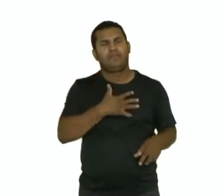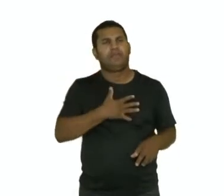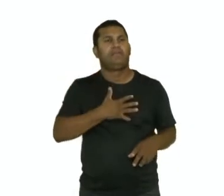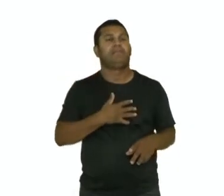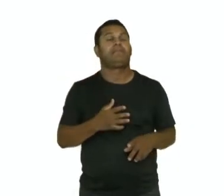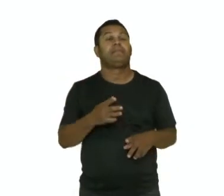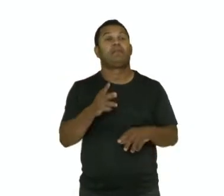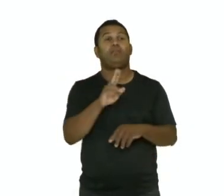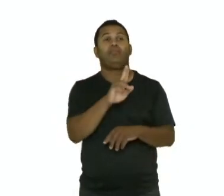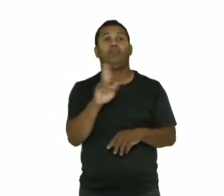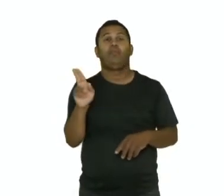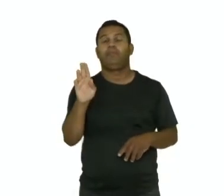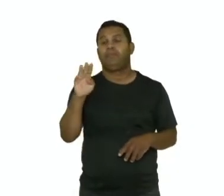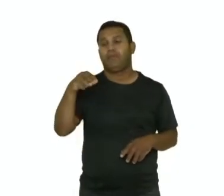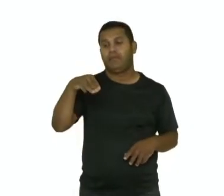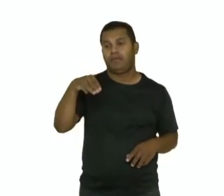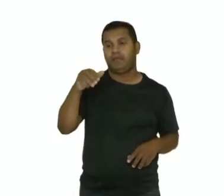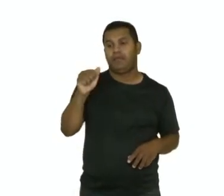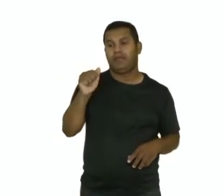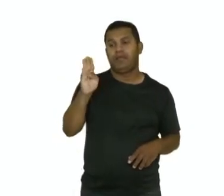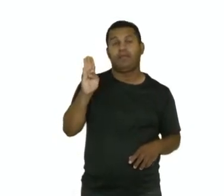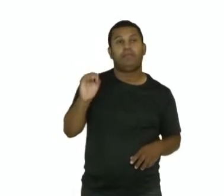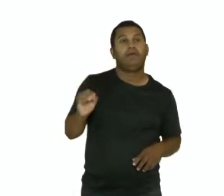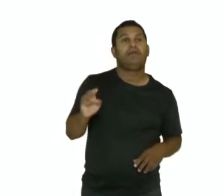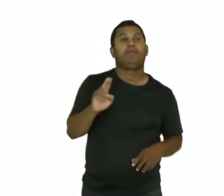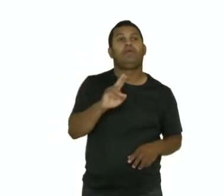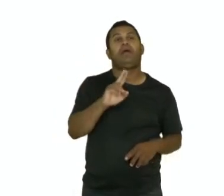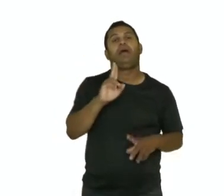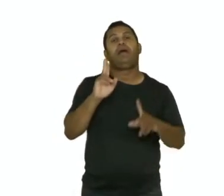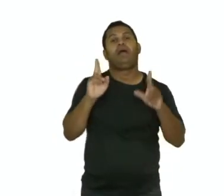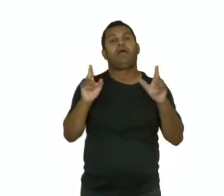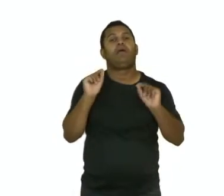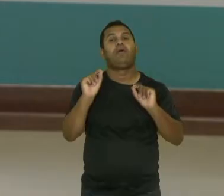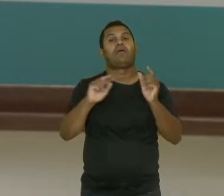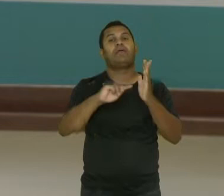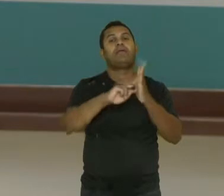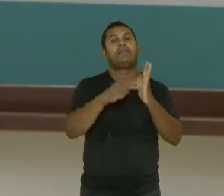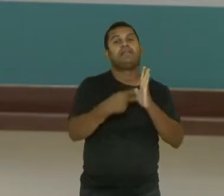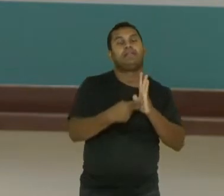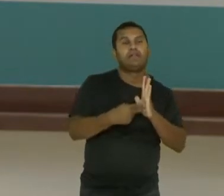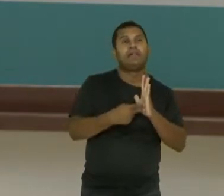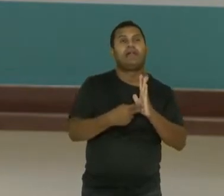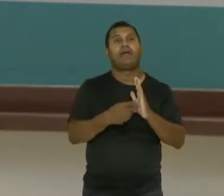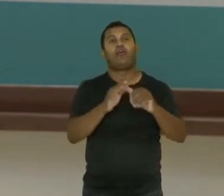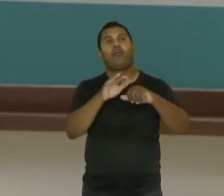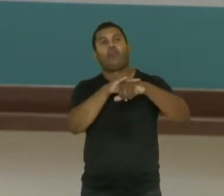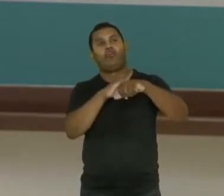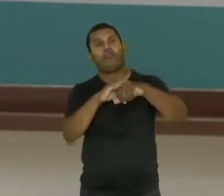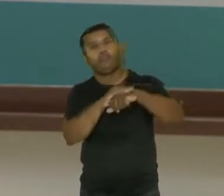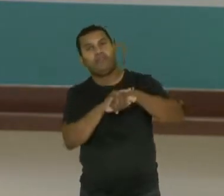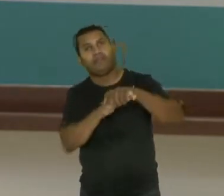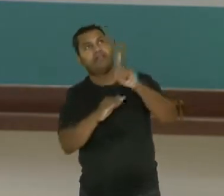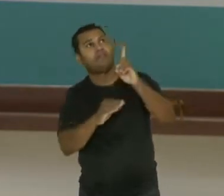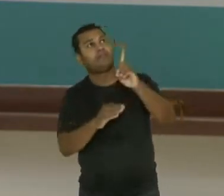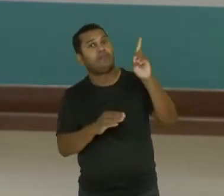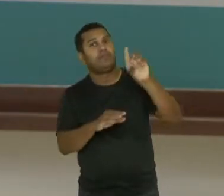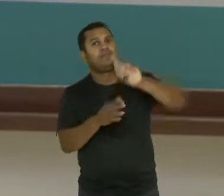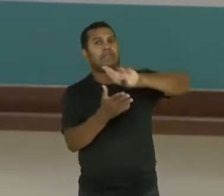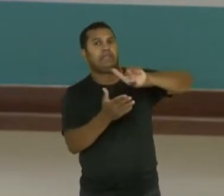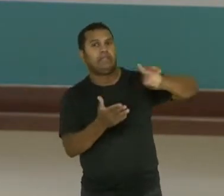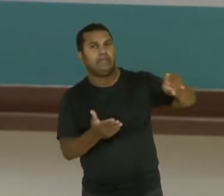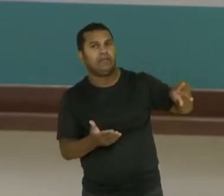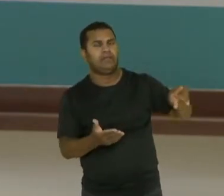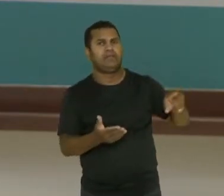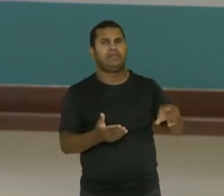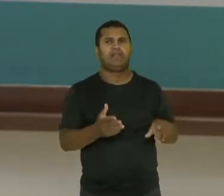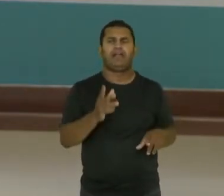tambor, utilizado para fins sagrados e rituais. Então, gente, para pensar. Conversas com os deuses, a batida